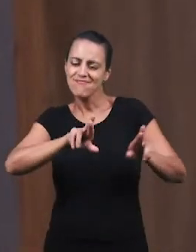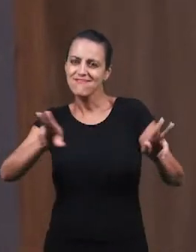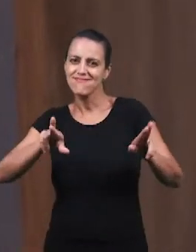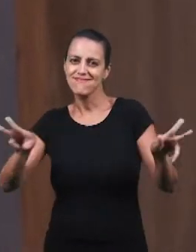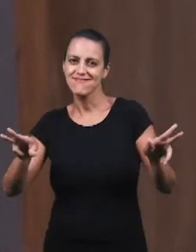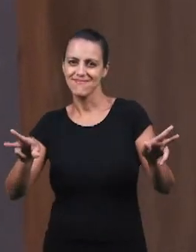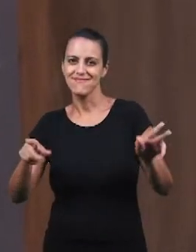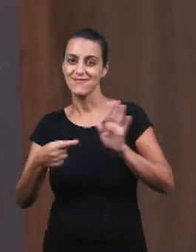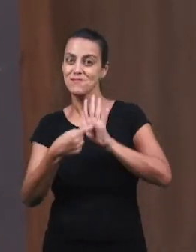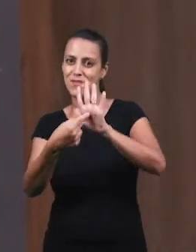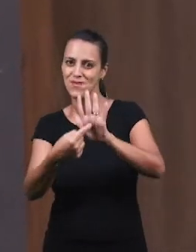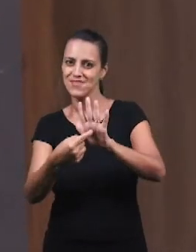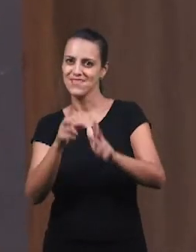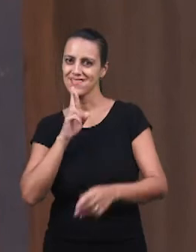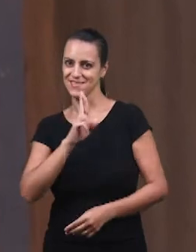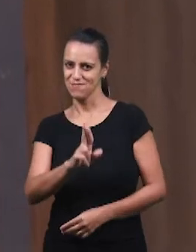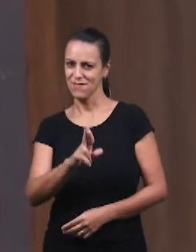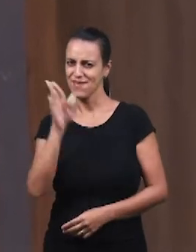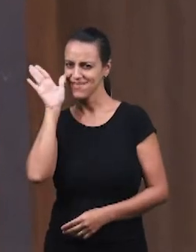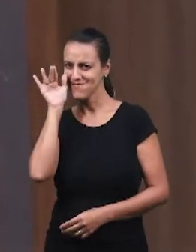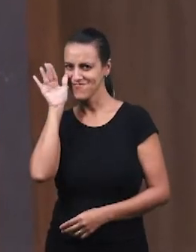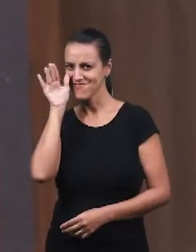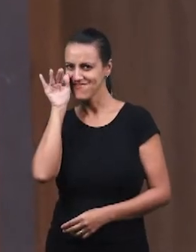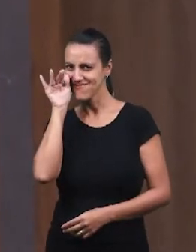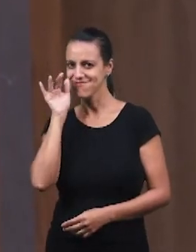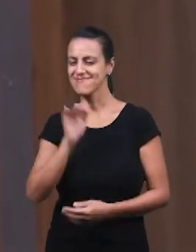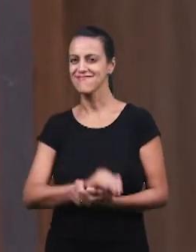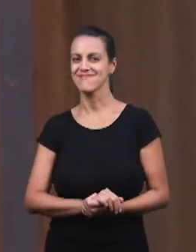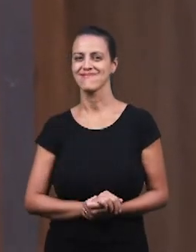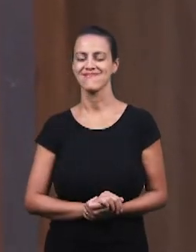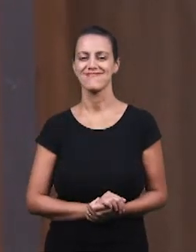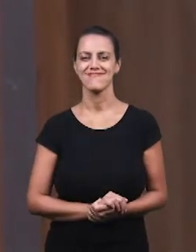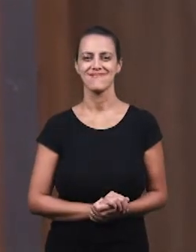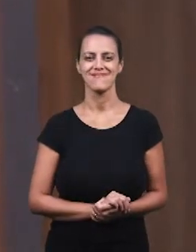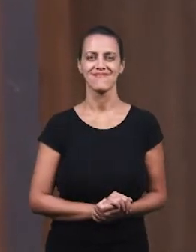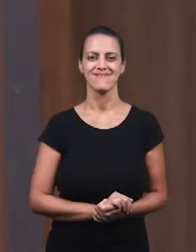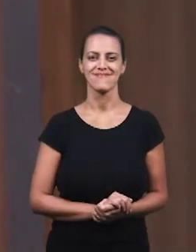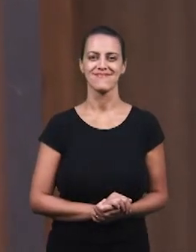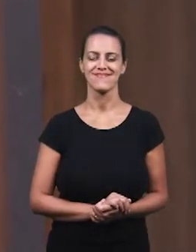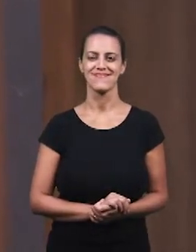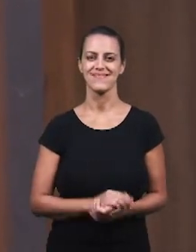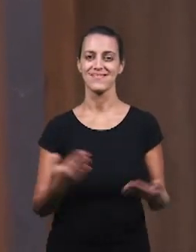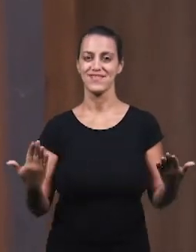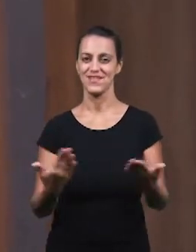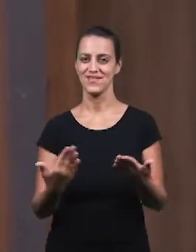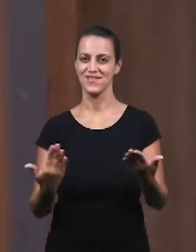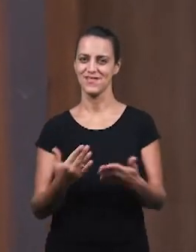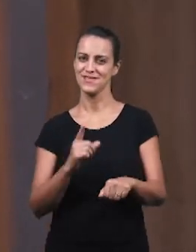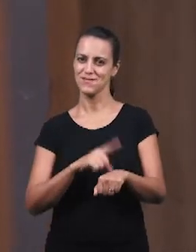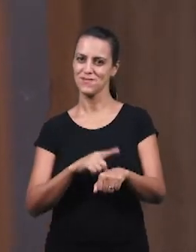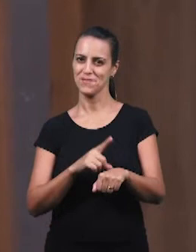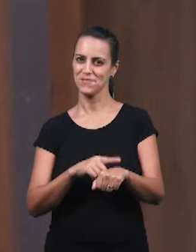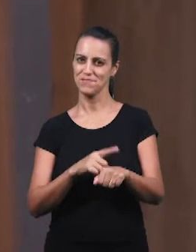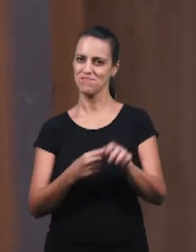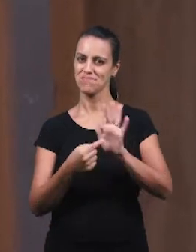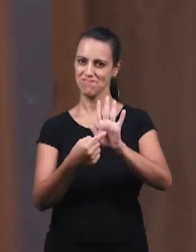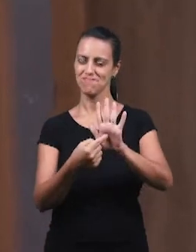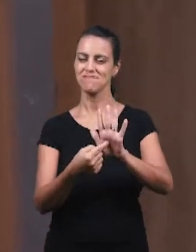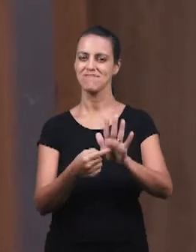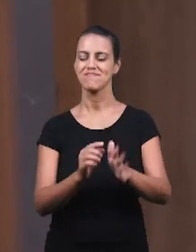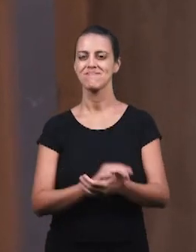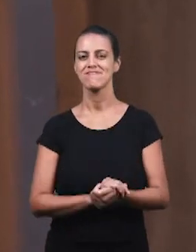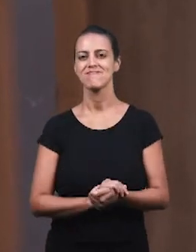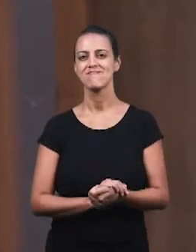apresentar a resposta. Isso será muito interessante para nós aqui hoje, nesta primeira parte da nossa